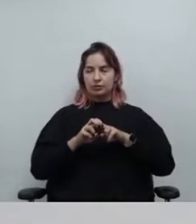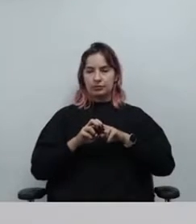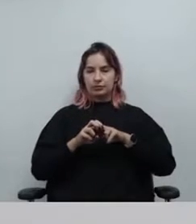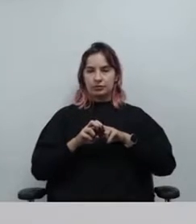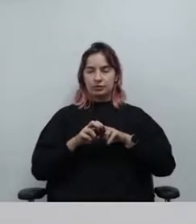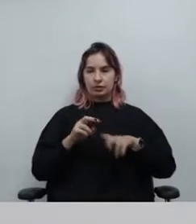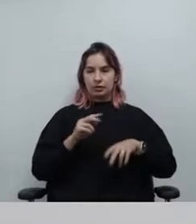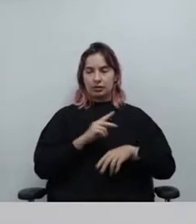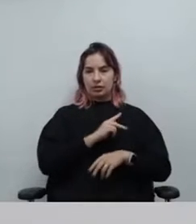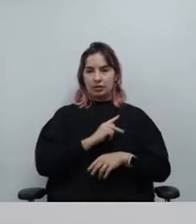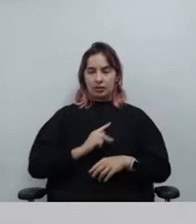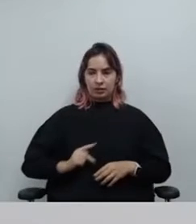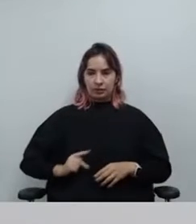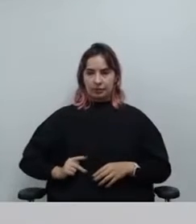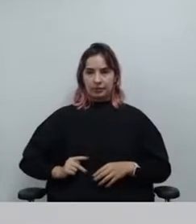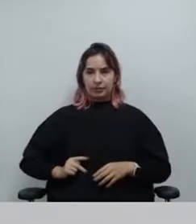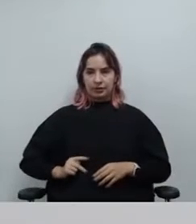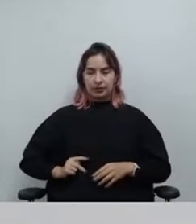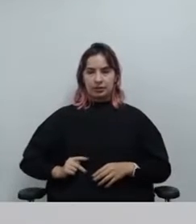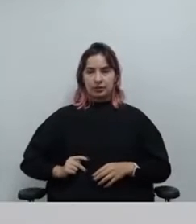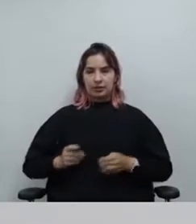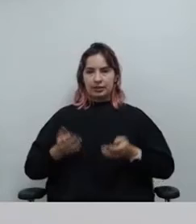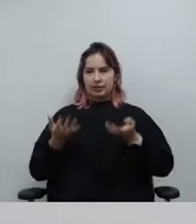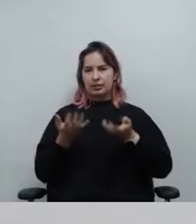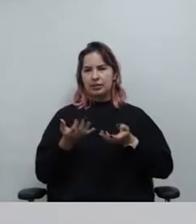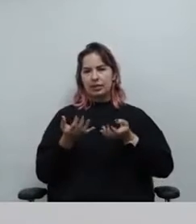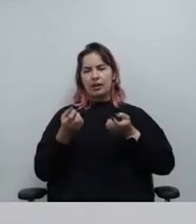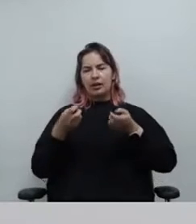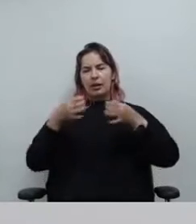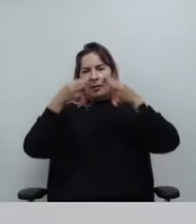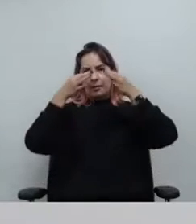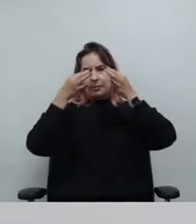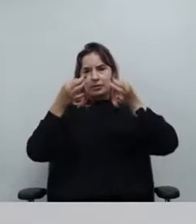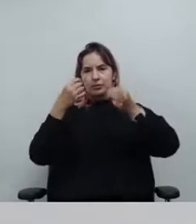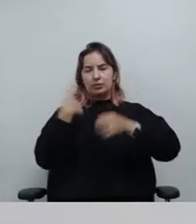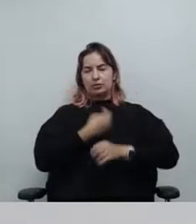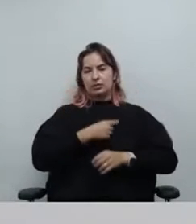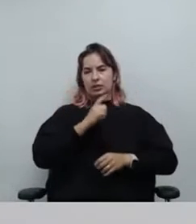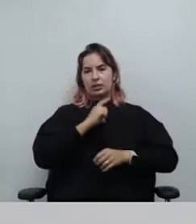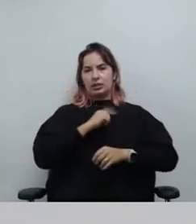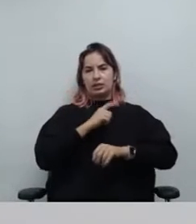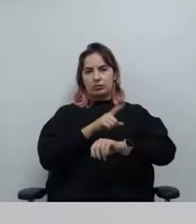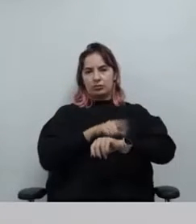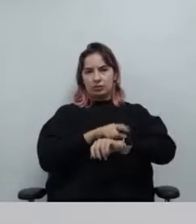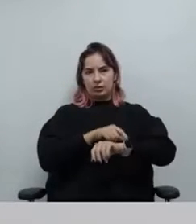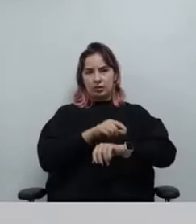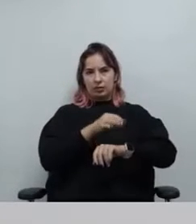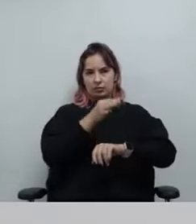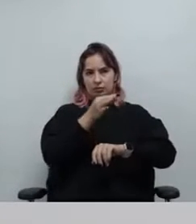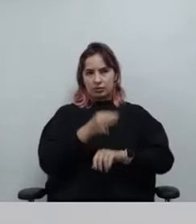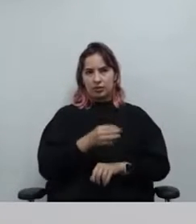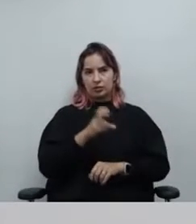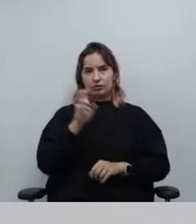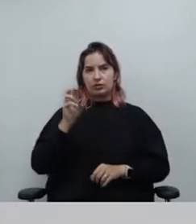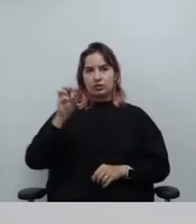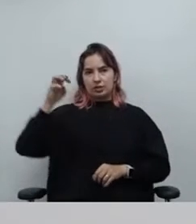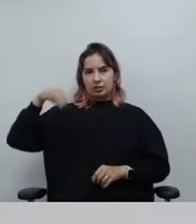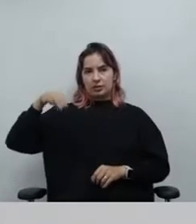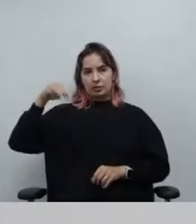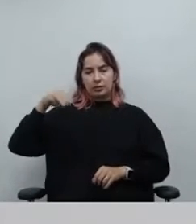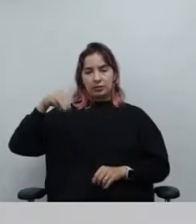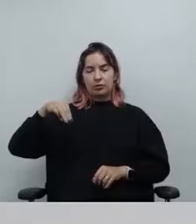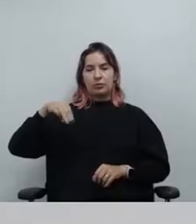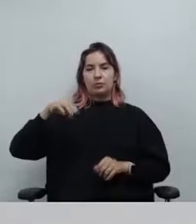a presidência vai caber buscar observar o tempo, né? A gente tem um tempo regimental de 5 minutos para essas falas, para que